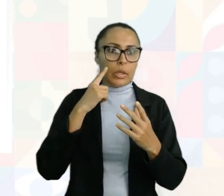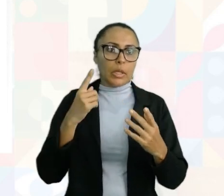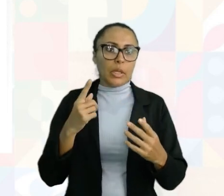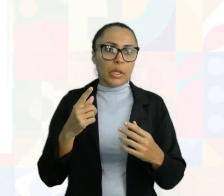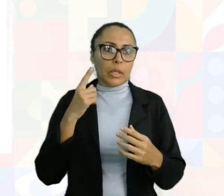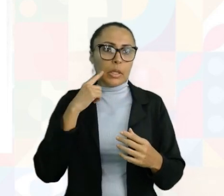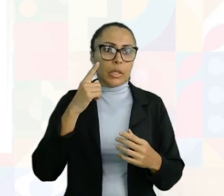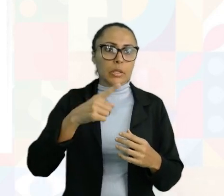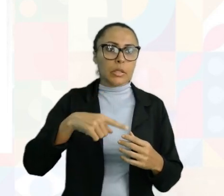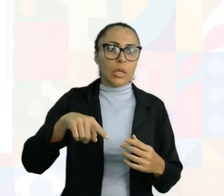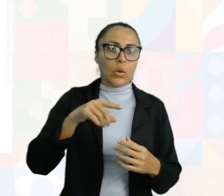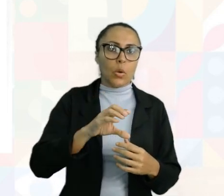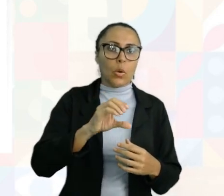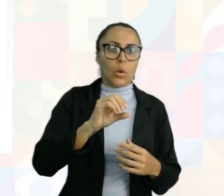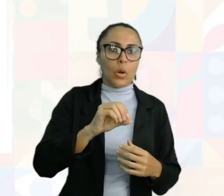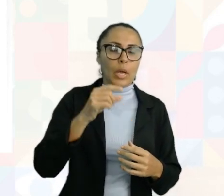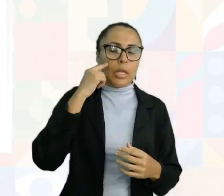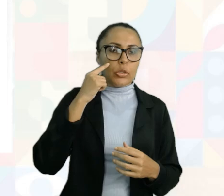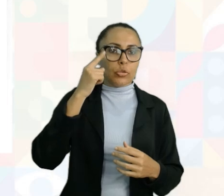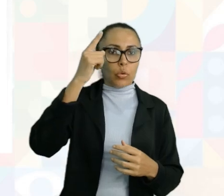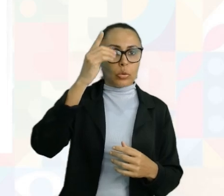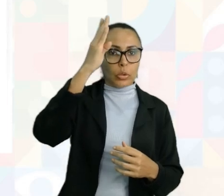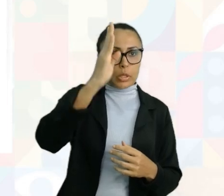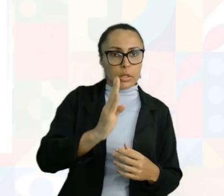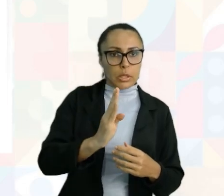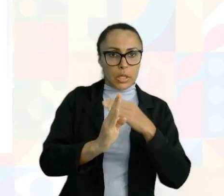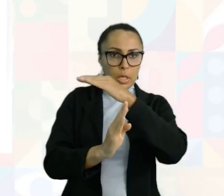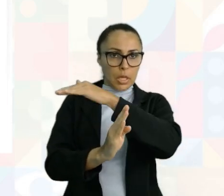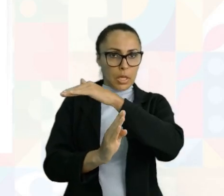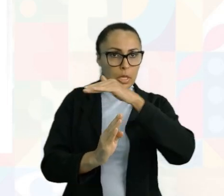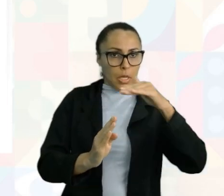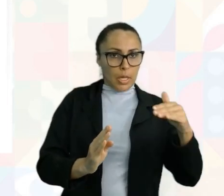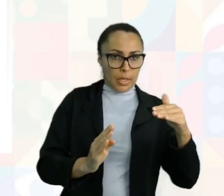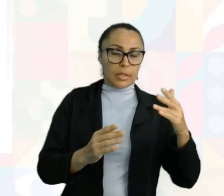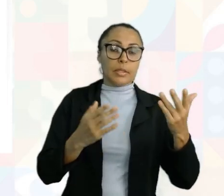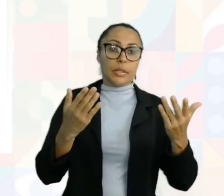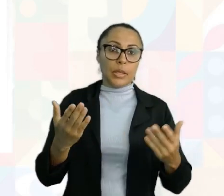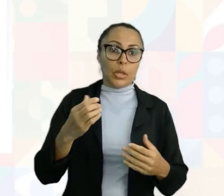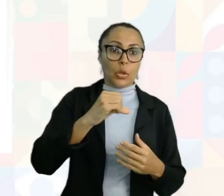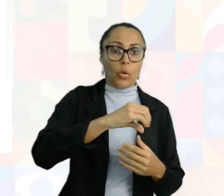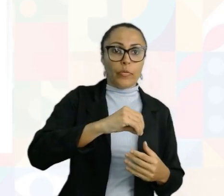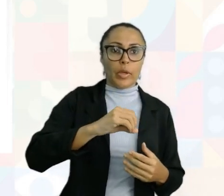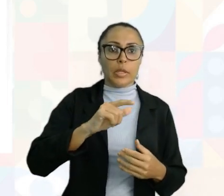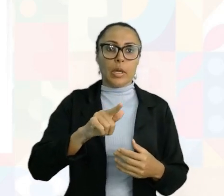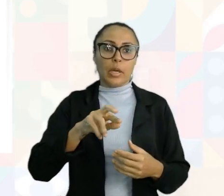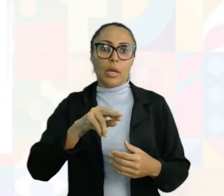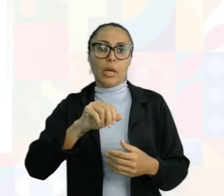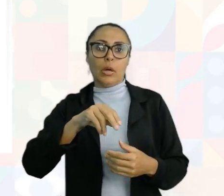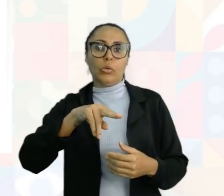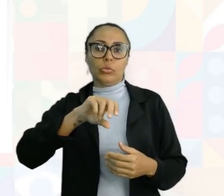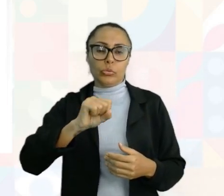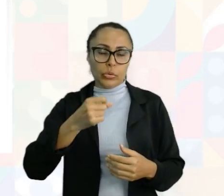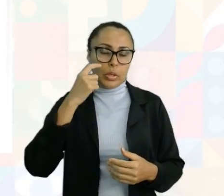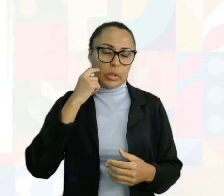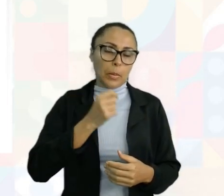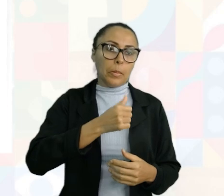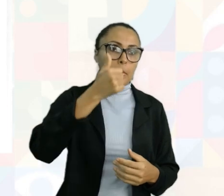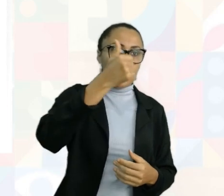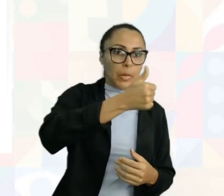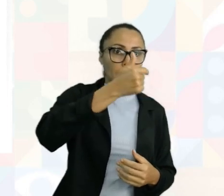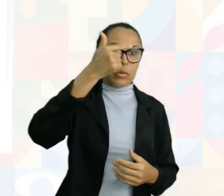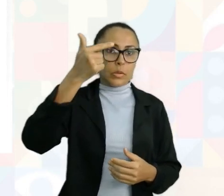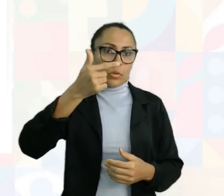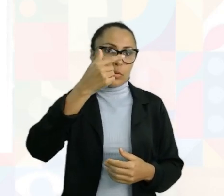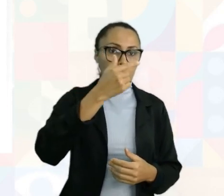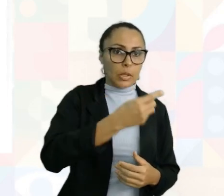que são ortogonais, né, eles formam ângulos de 90 graus entre si, e a gente tem o primeiro, o segundo, o terceiro e o quarto diedro